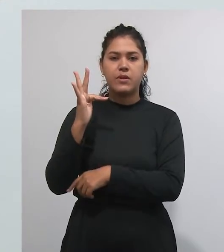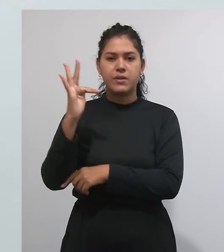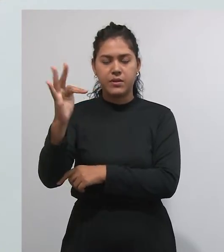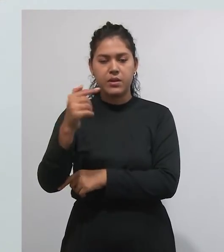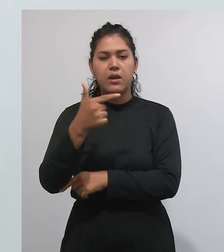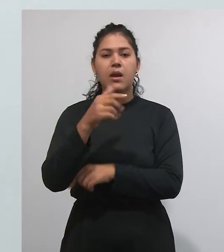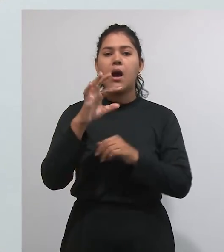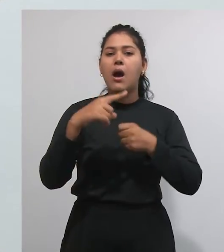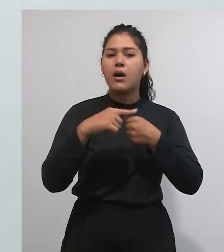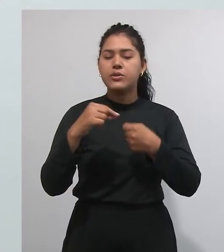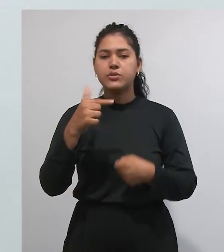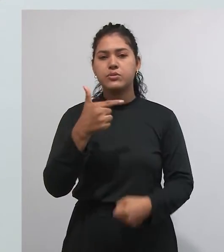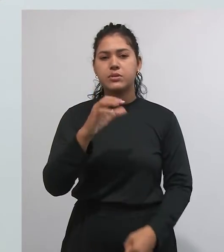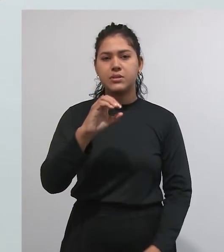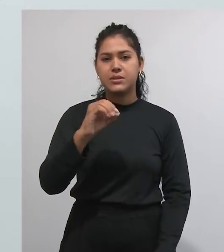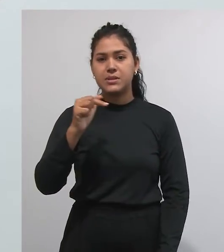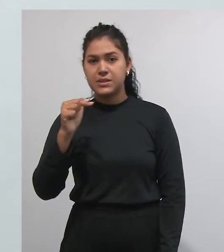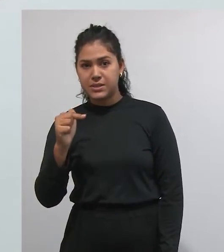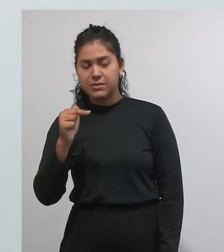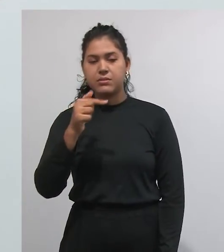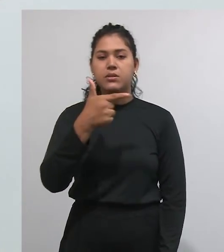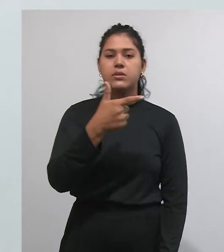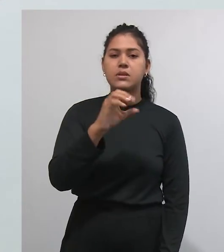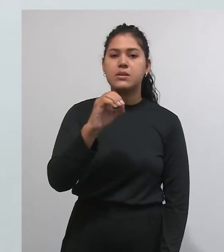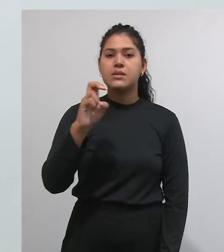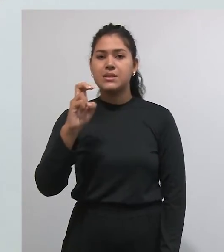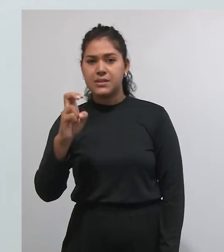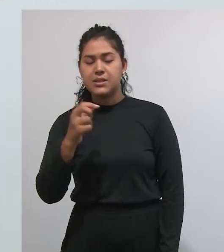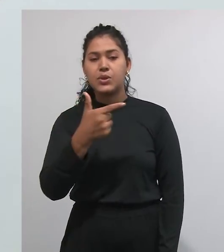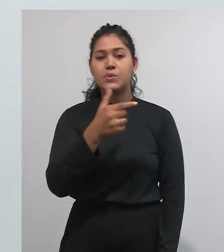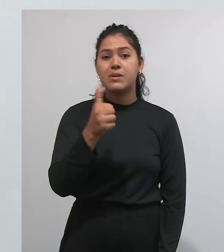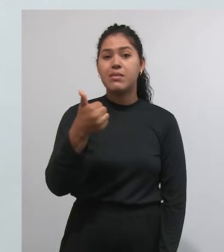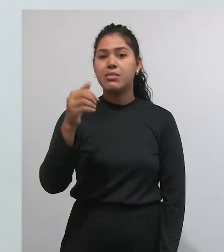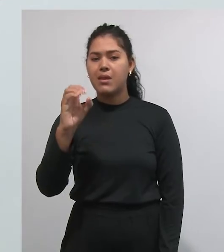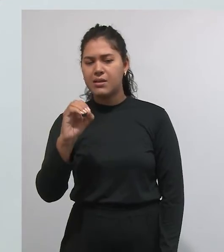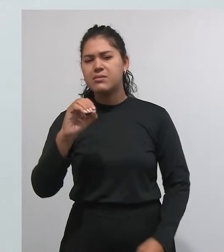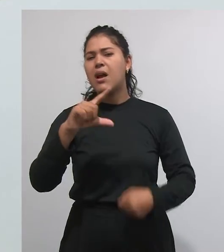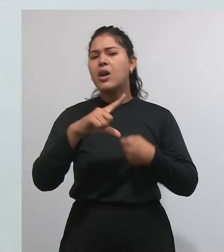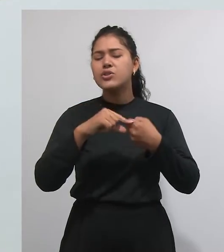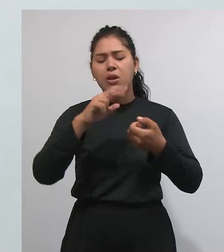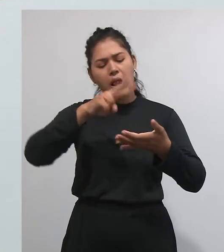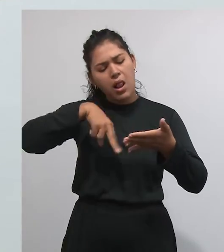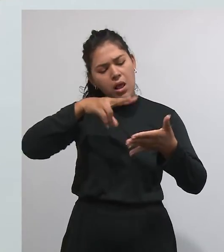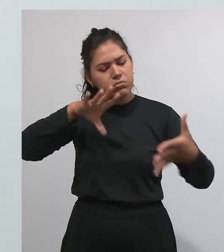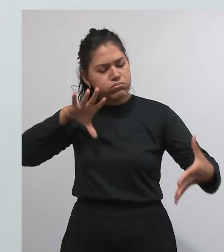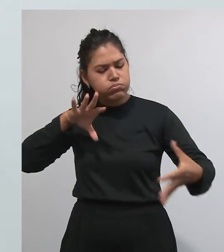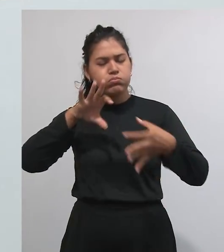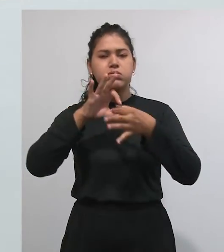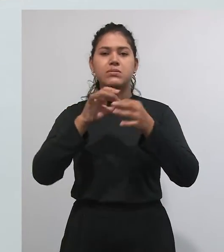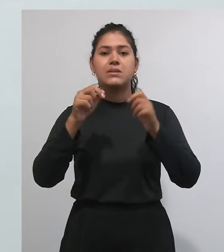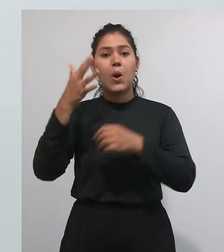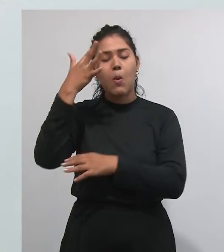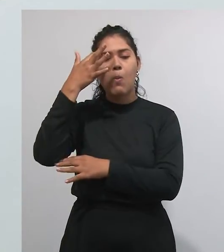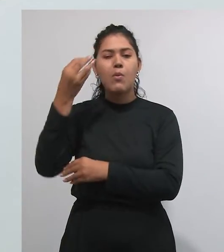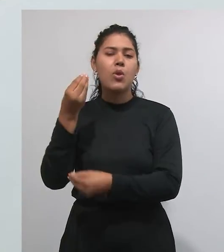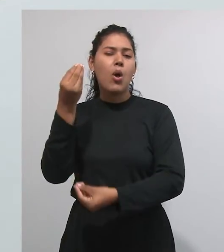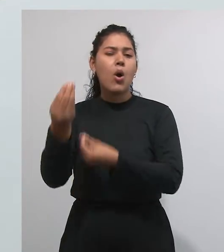artigos 205, 206, 207, 208, 209, 210, para você entender como que